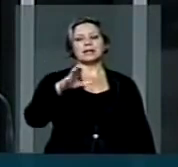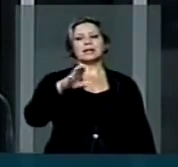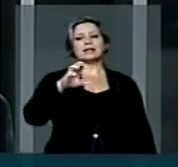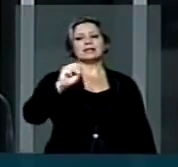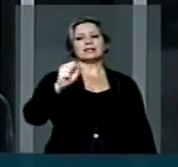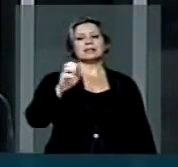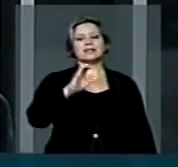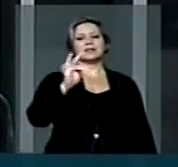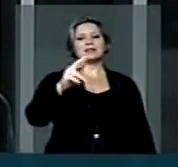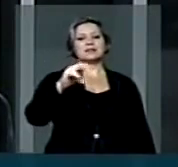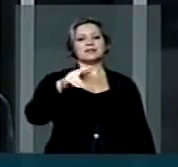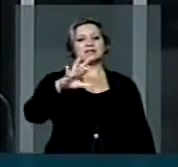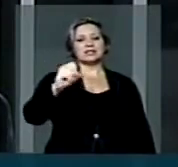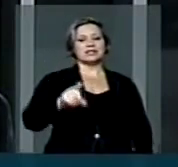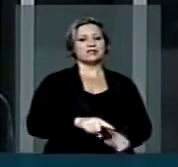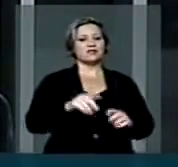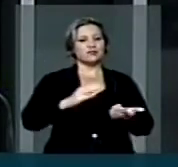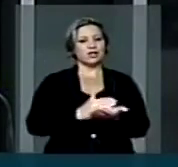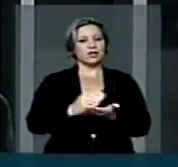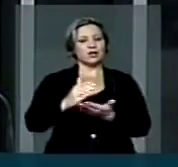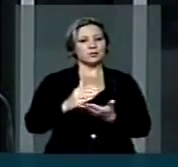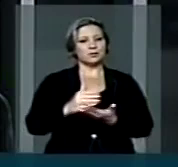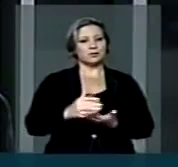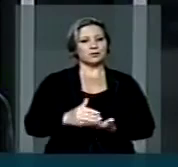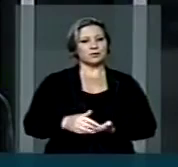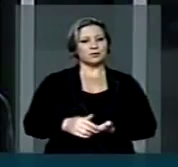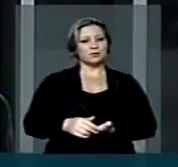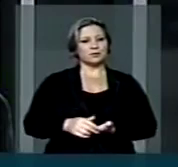Fernando Ferro, que nasceram aqueles grandes